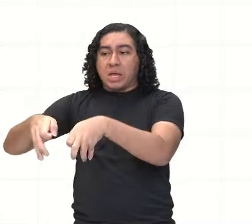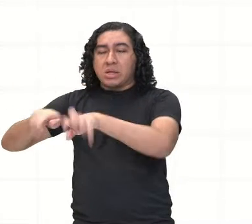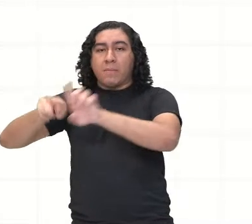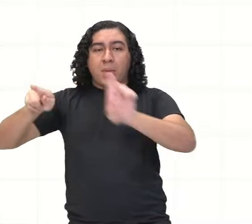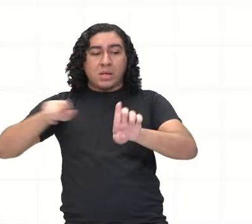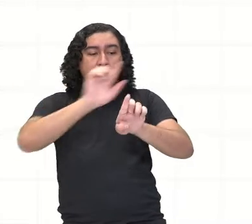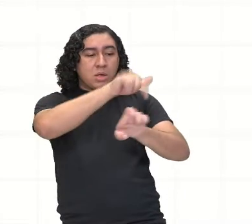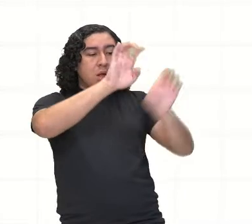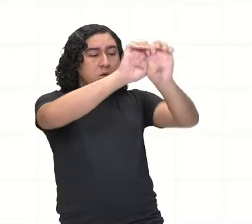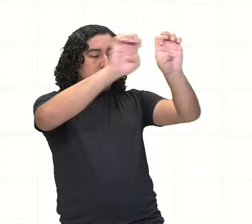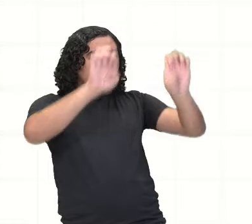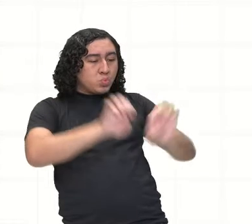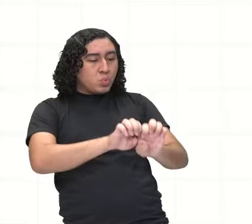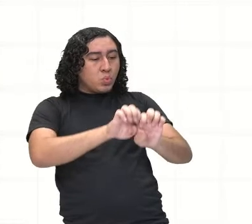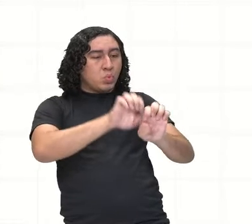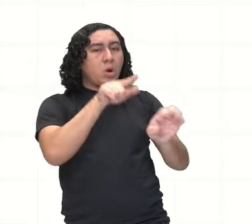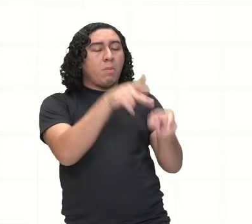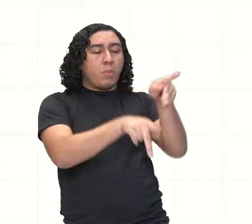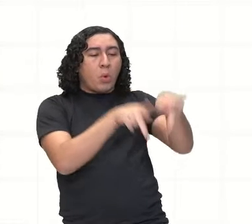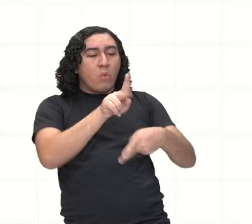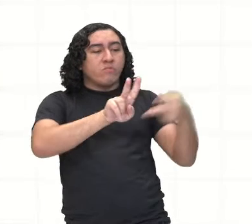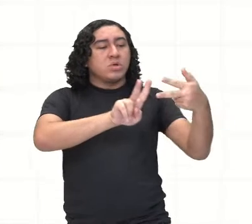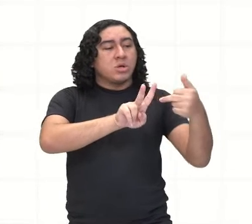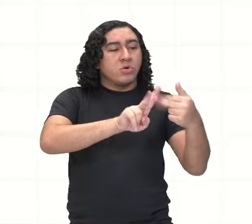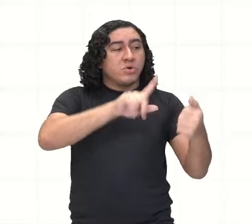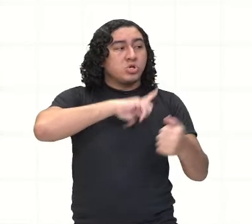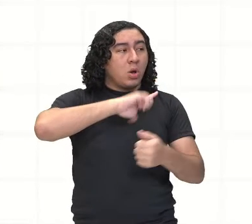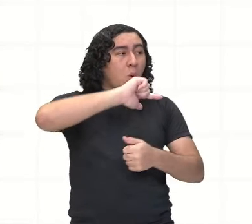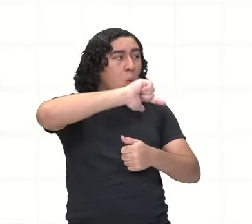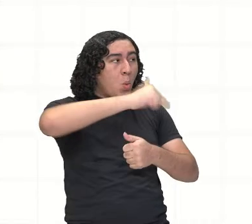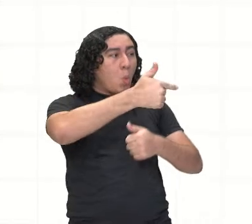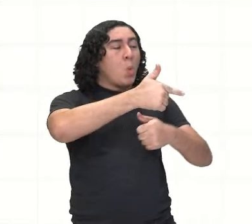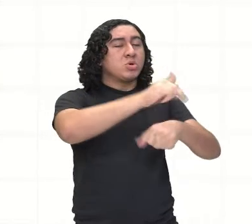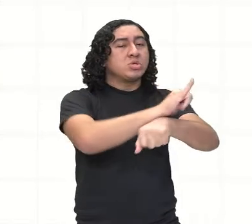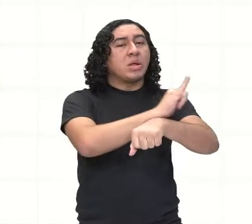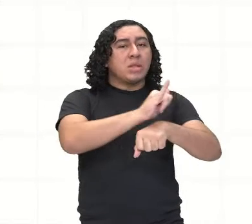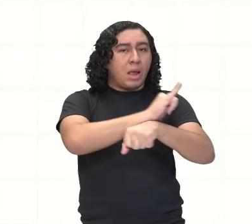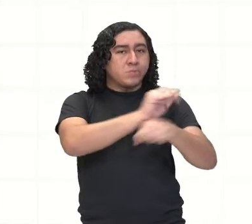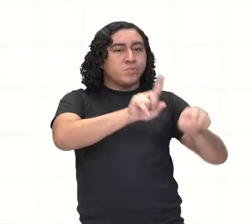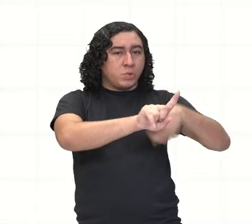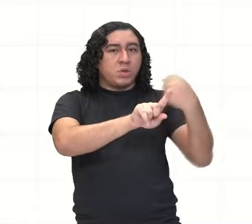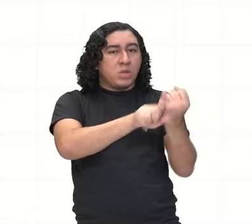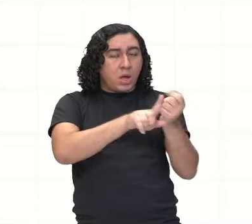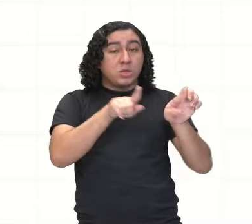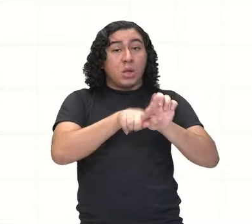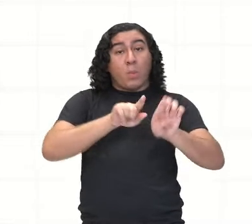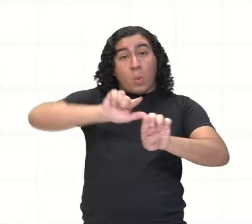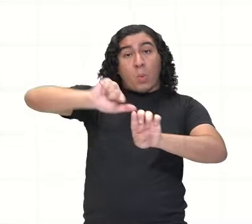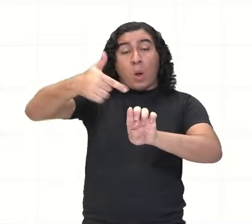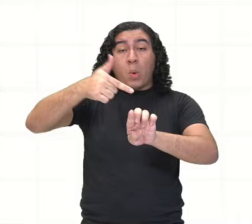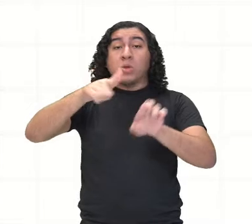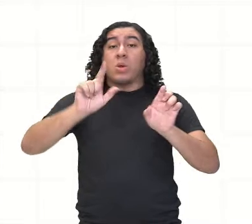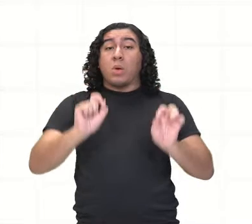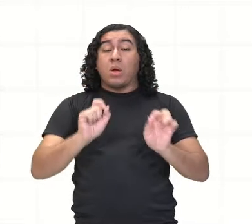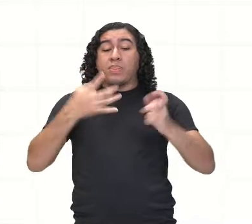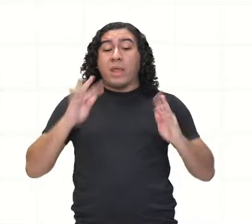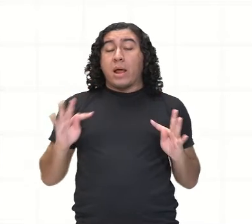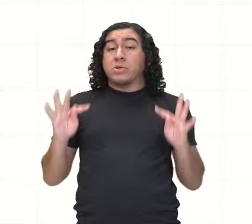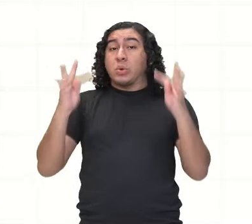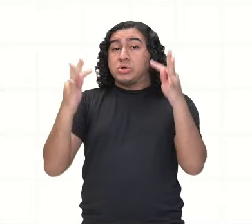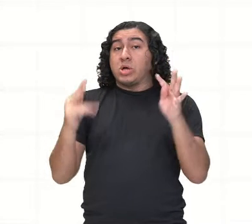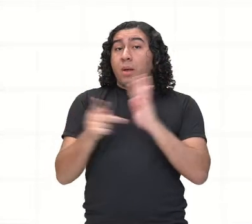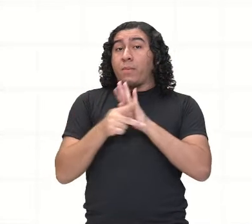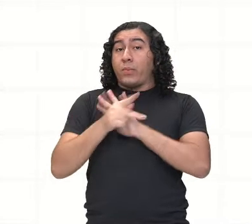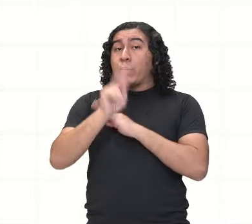as civilizações nativas tinham uma outra configuração social e também uma outra configuração tecnológica.